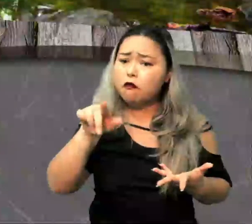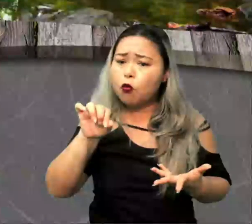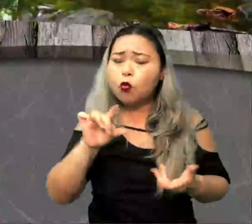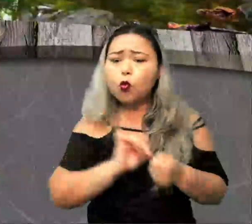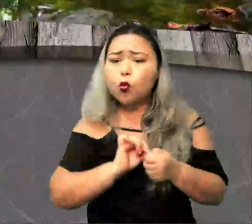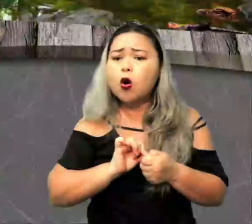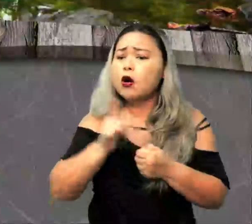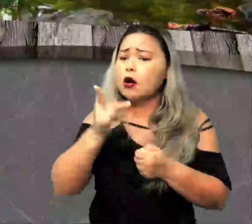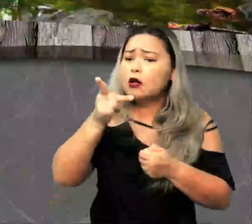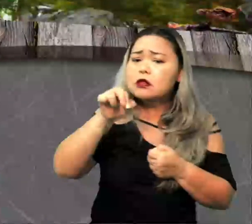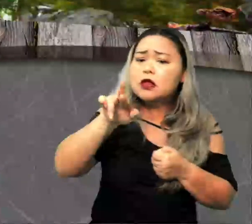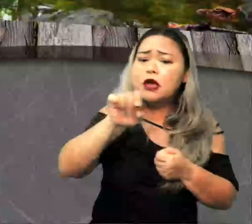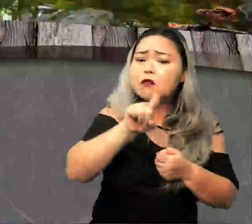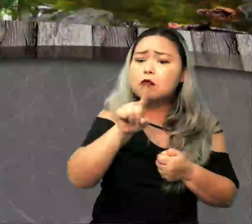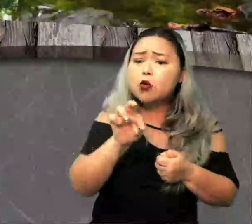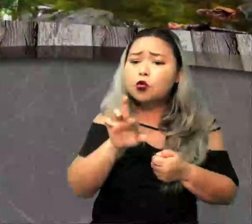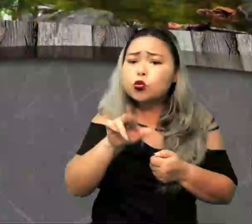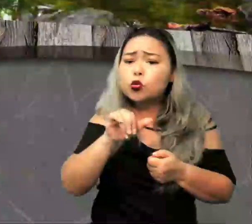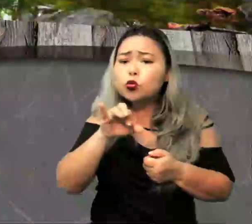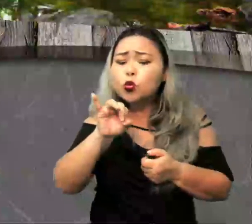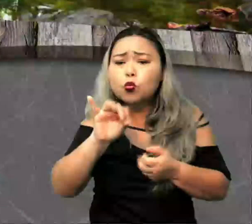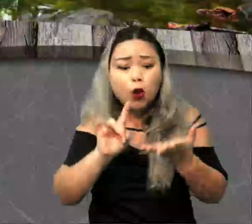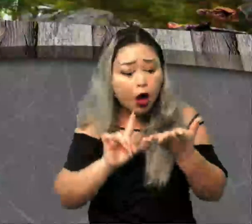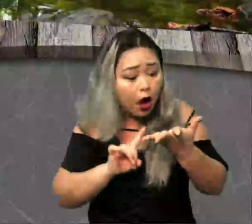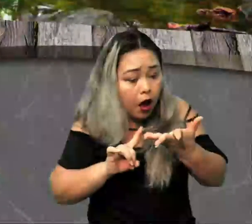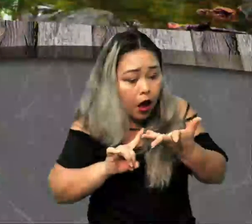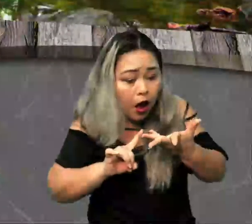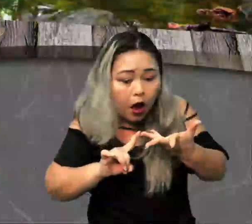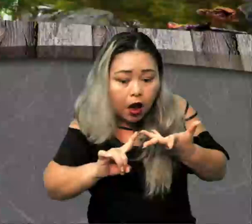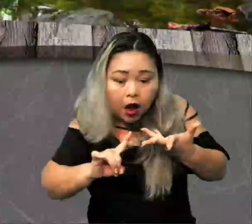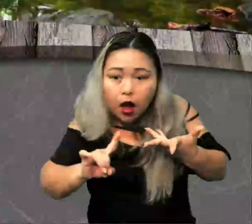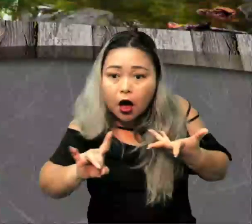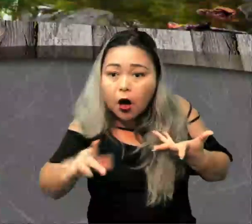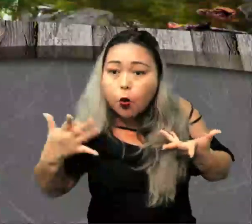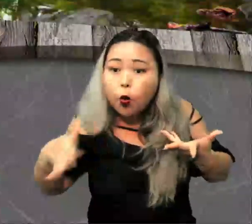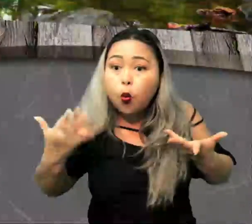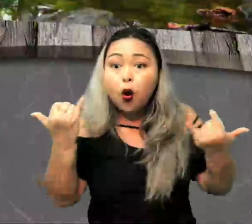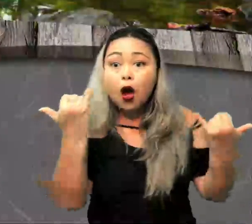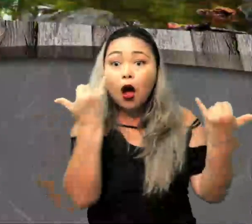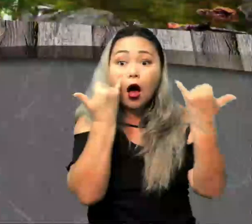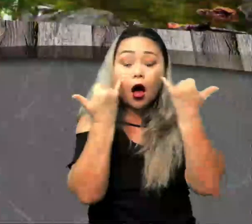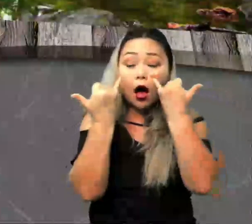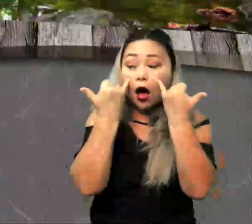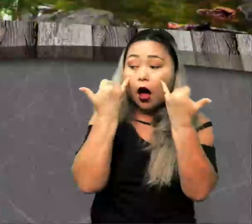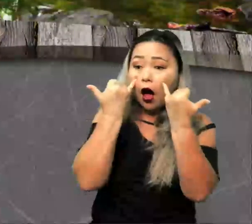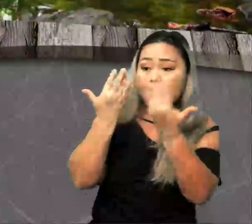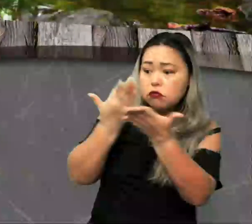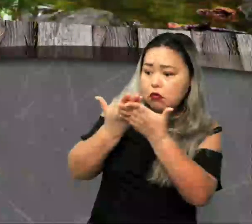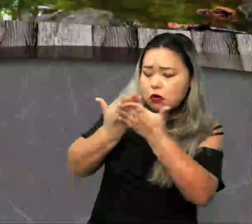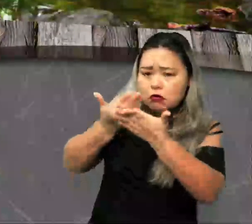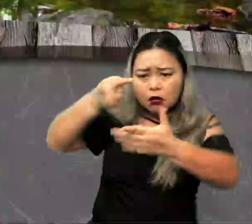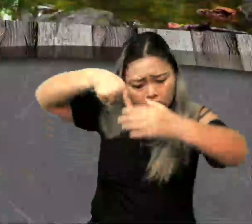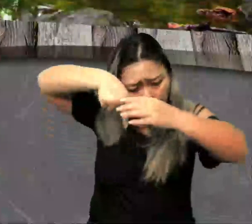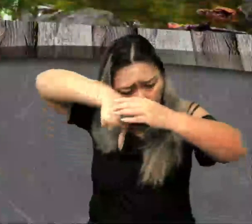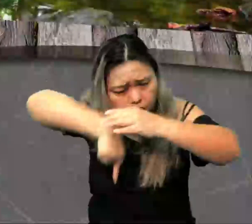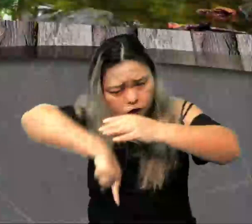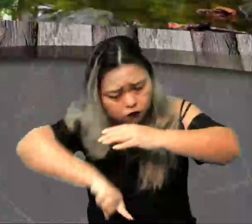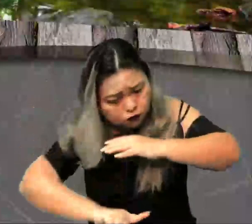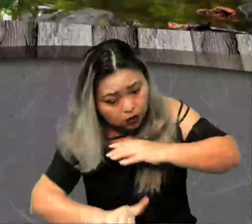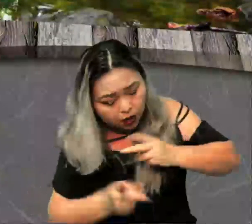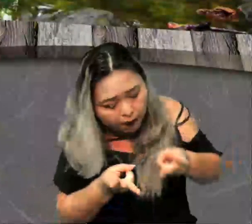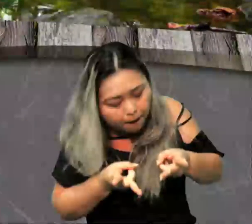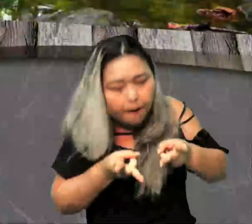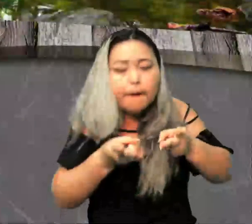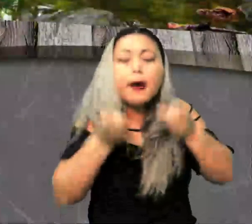tem protozoários, olha que riqueza de informações. E aí ele foi constatando, verificando, estudando, aprofundando e também